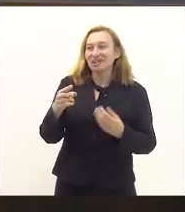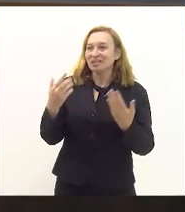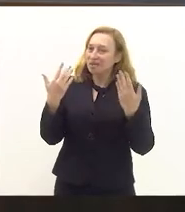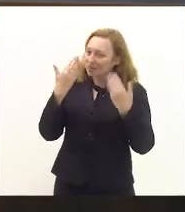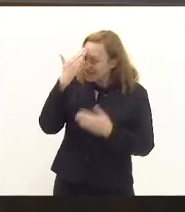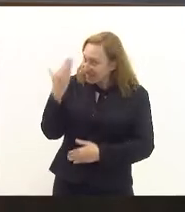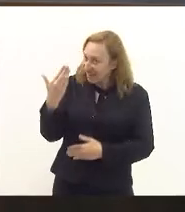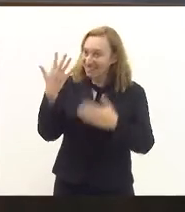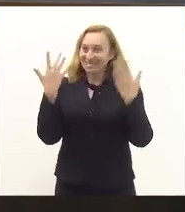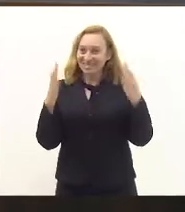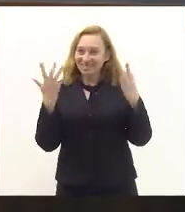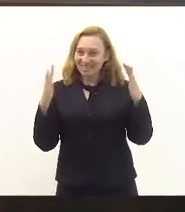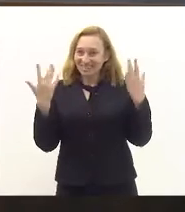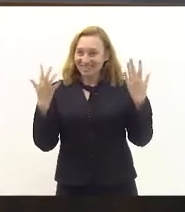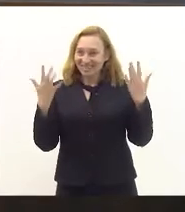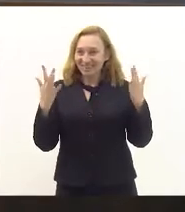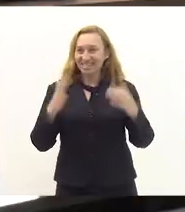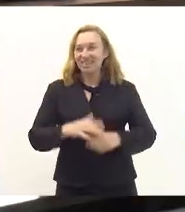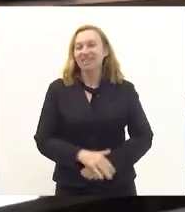obrigada.